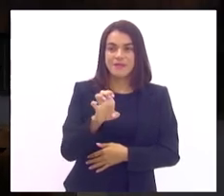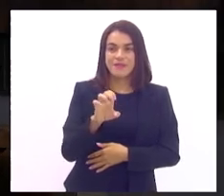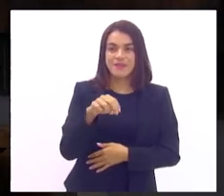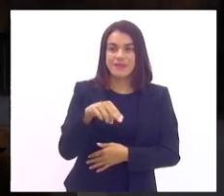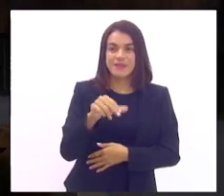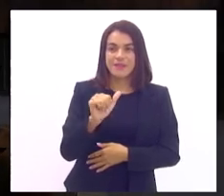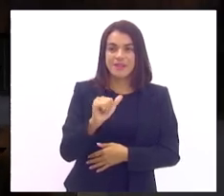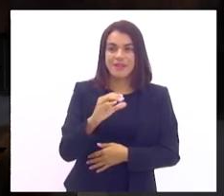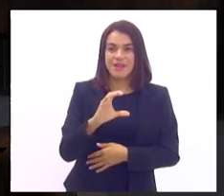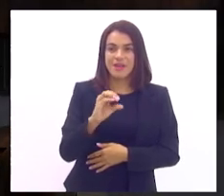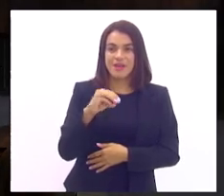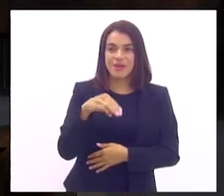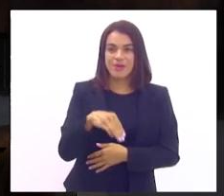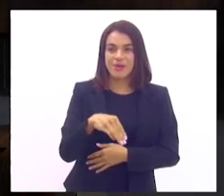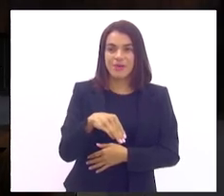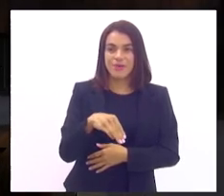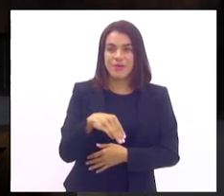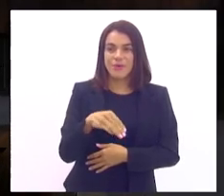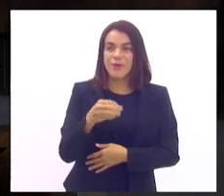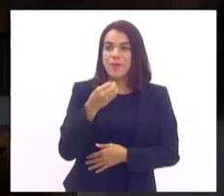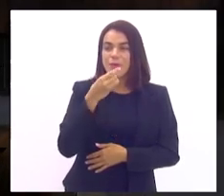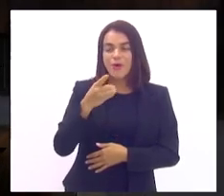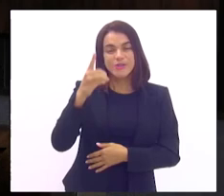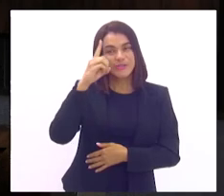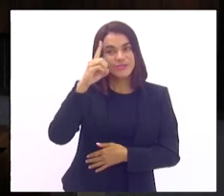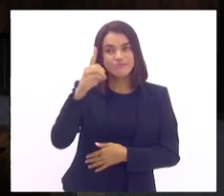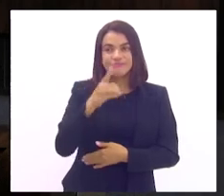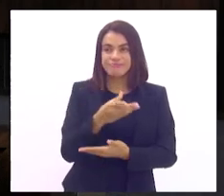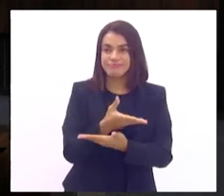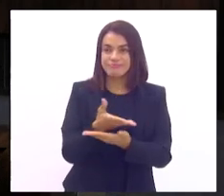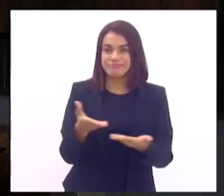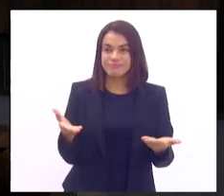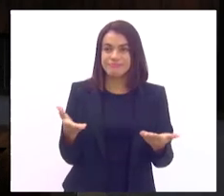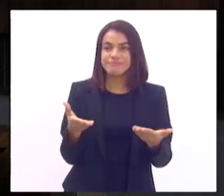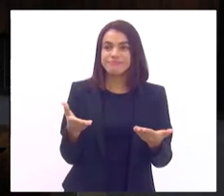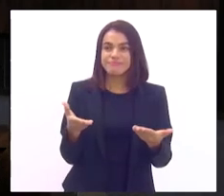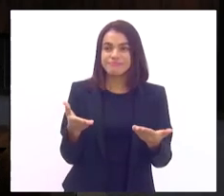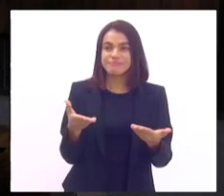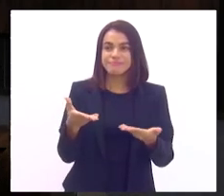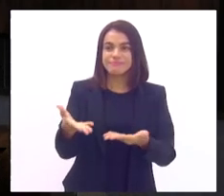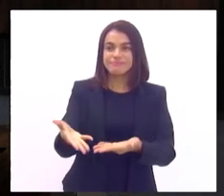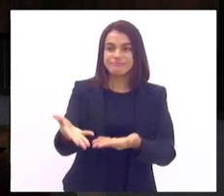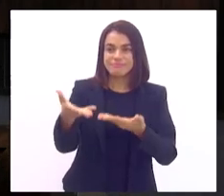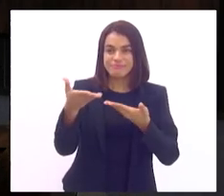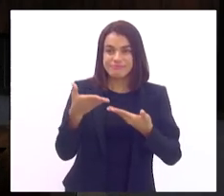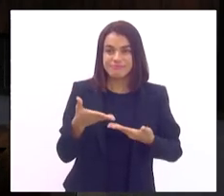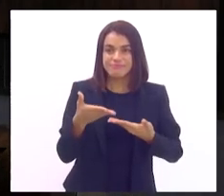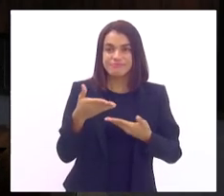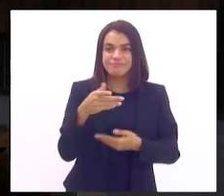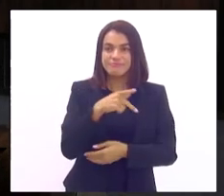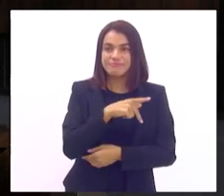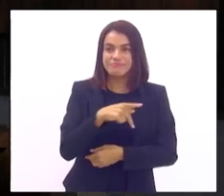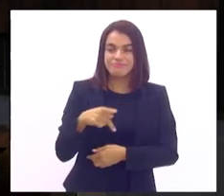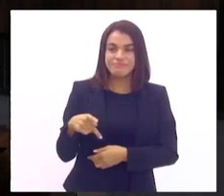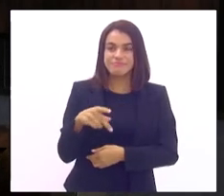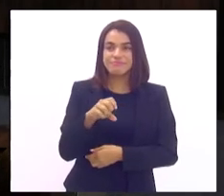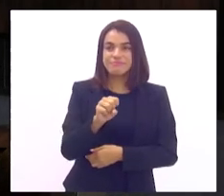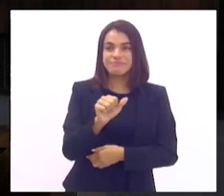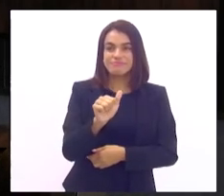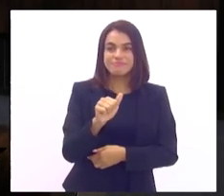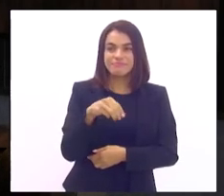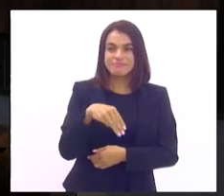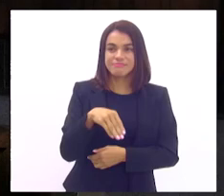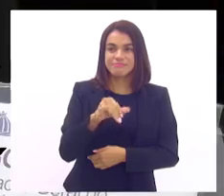Bom dia a todos. Obrigado, deputado, pelo convite. Obrigado ao presidente Samir